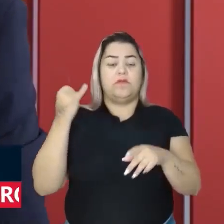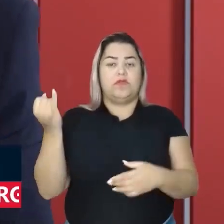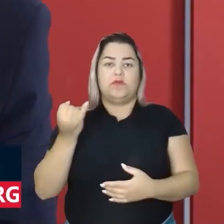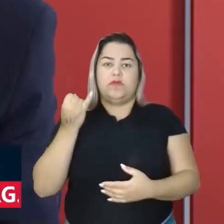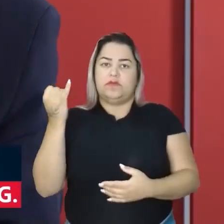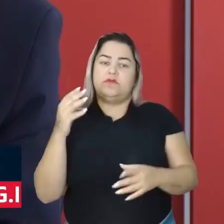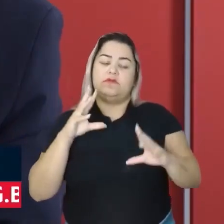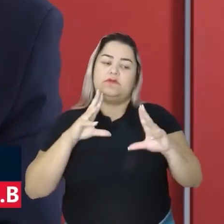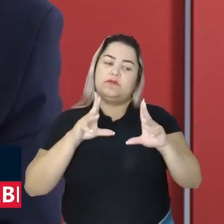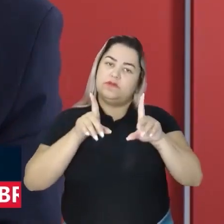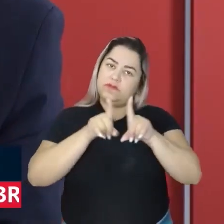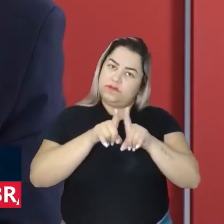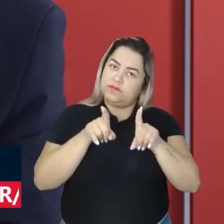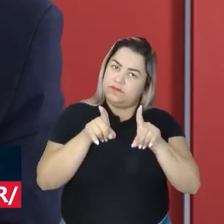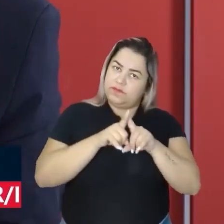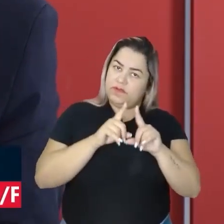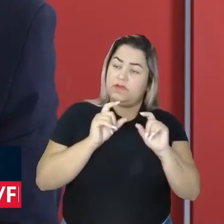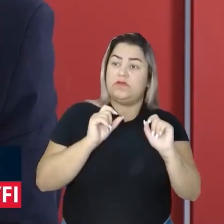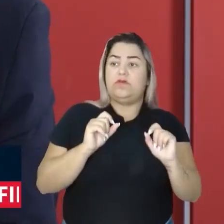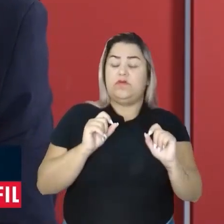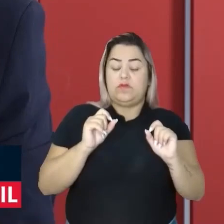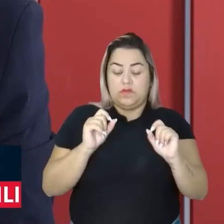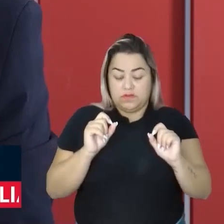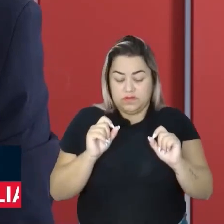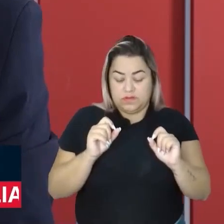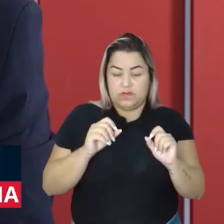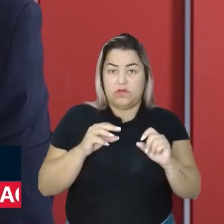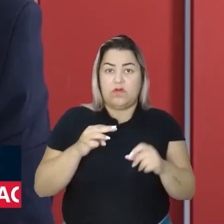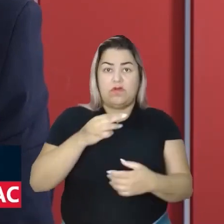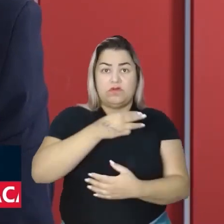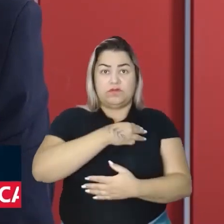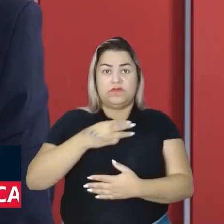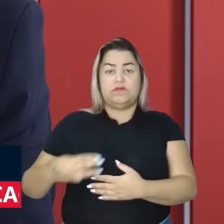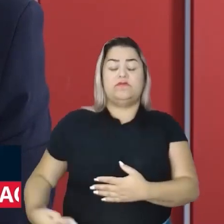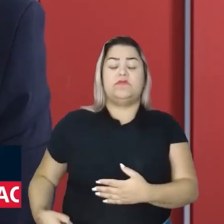A transversalidade. E os ministros